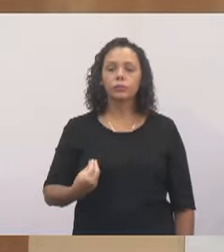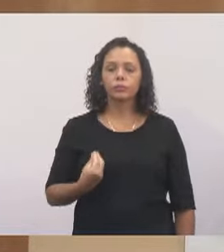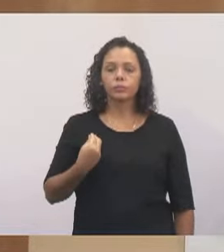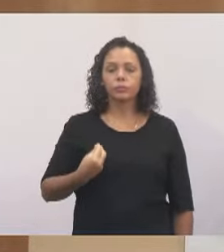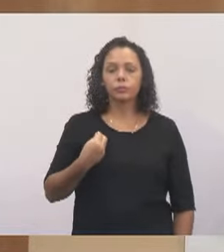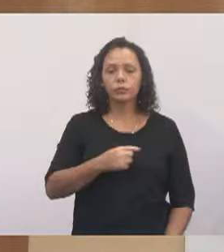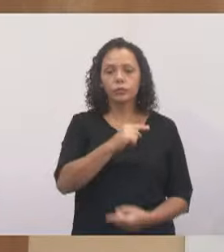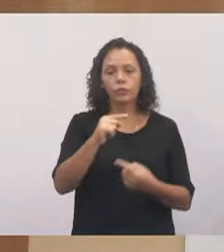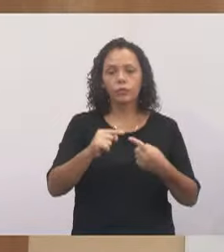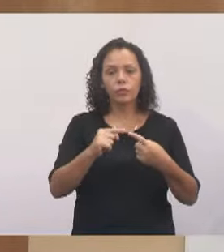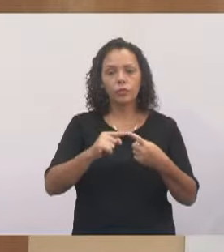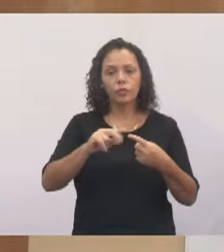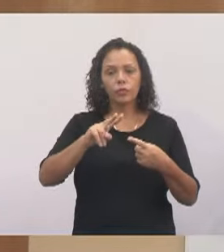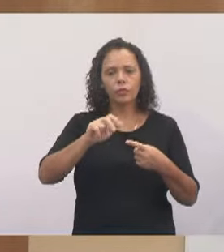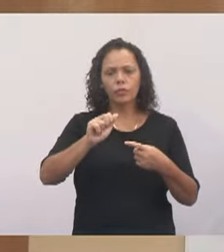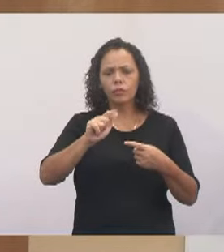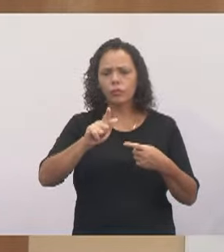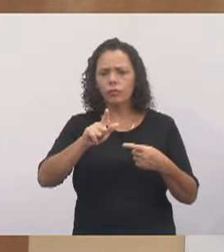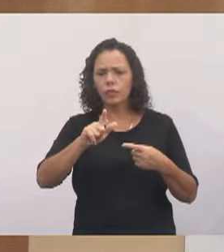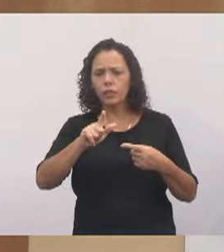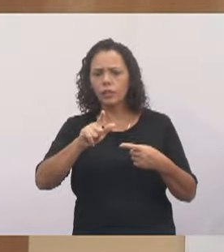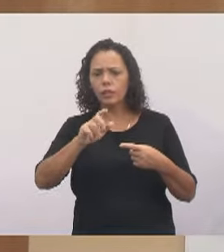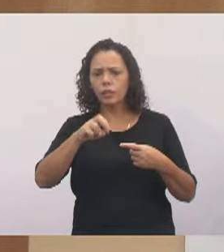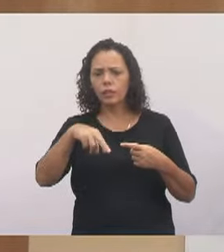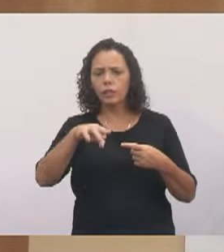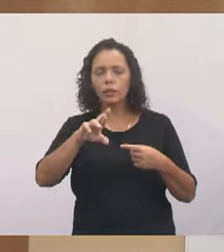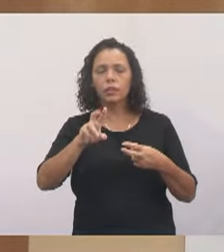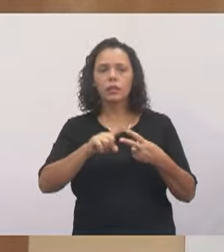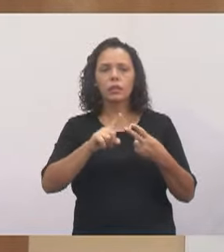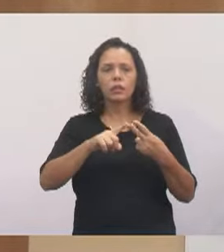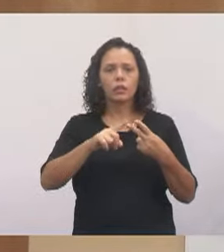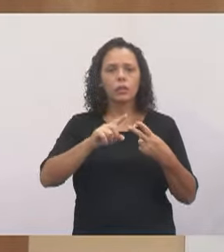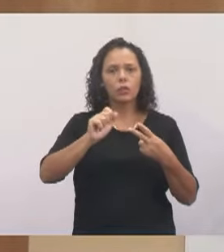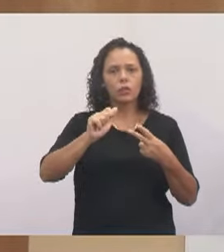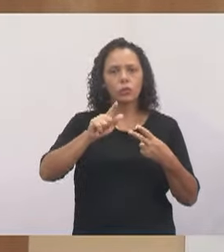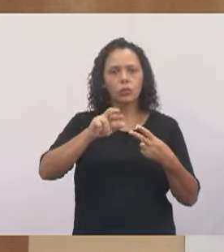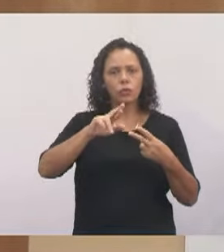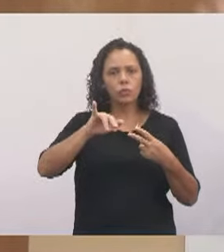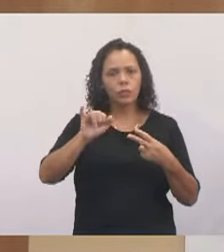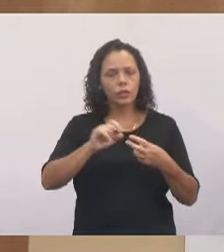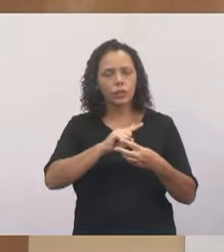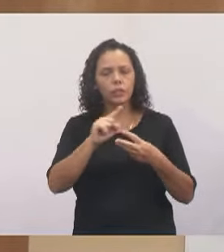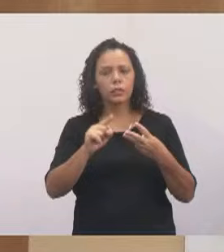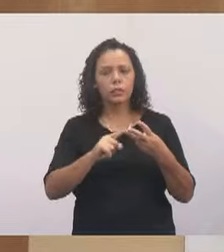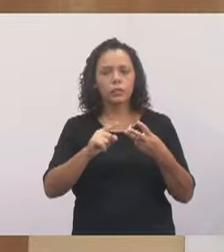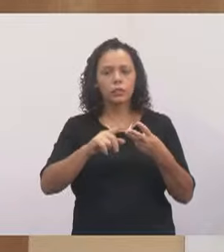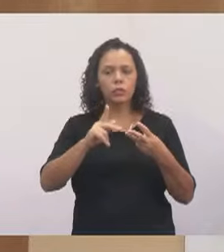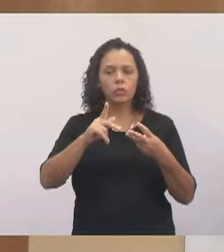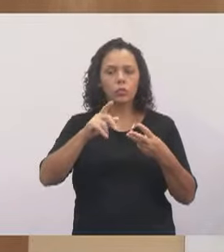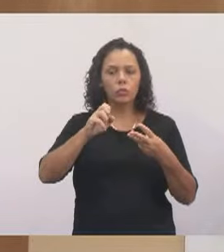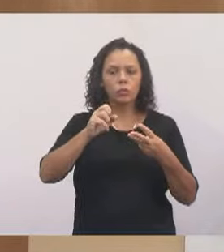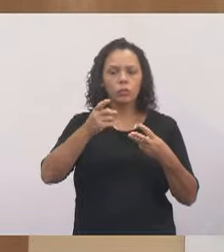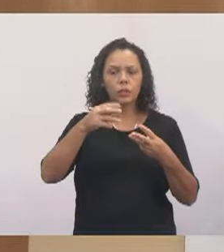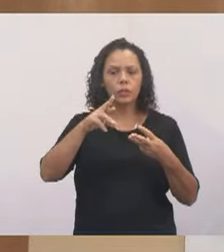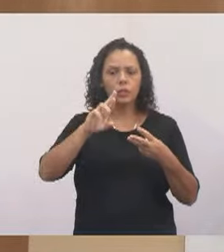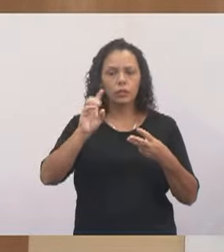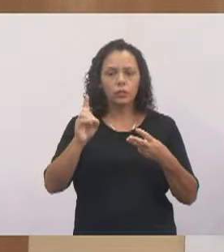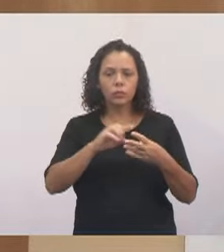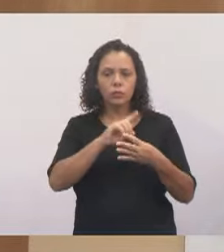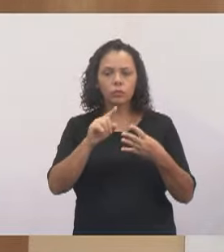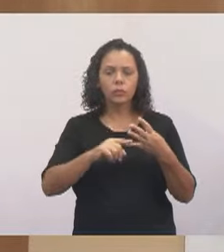Cláudio, do querido Pedro Mota, também ali do nosso querido professor de luta de braço, obrigado